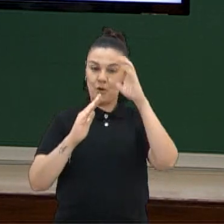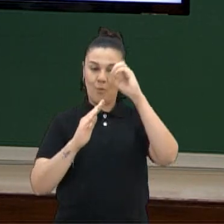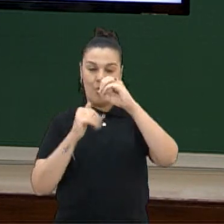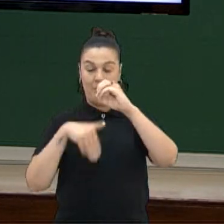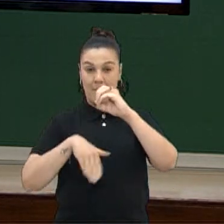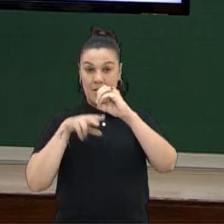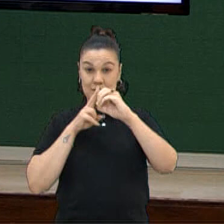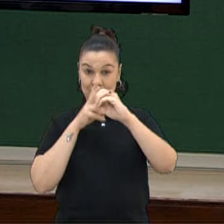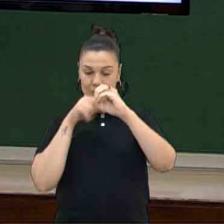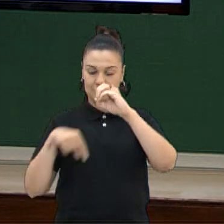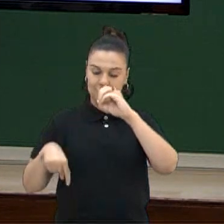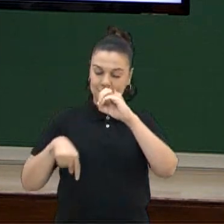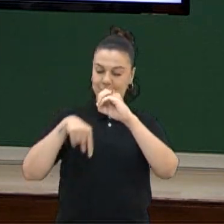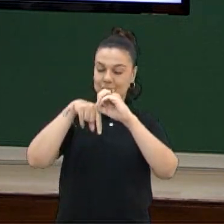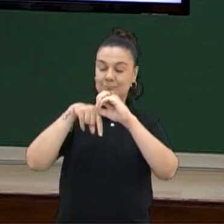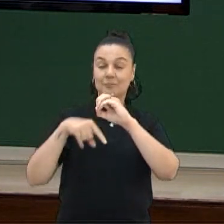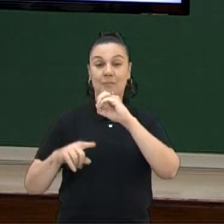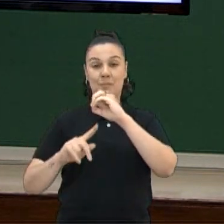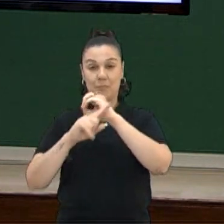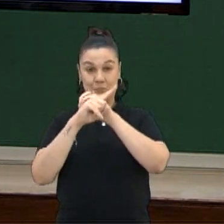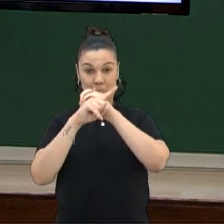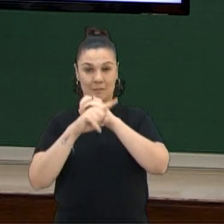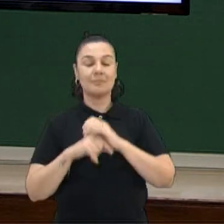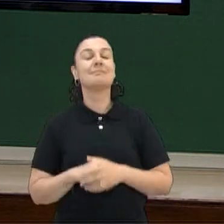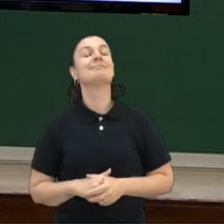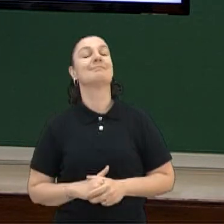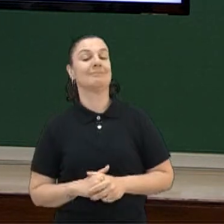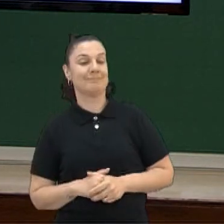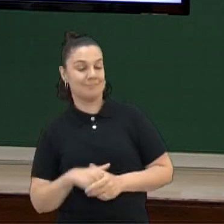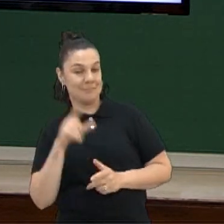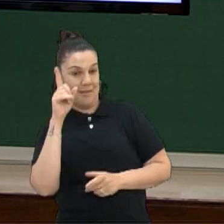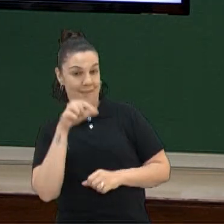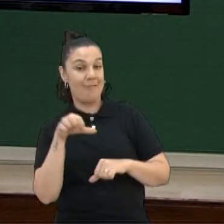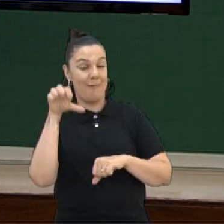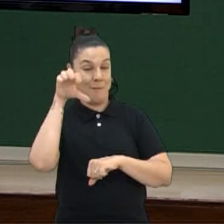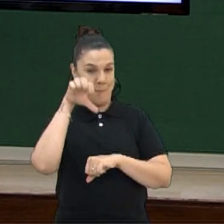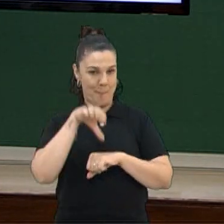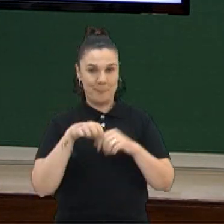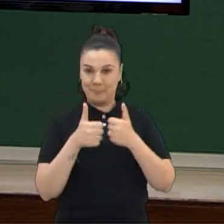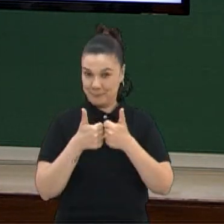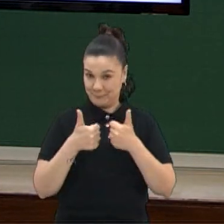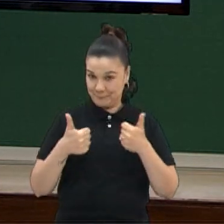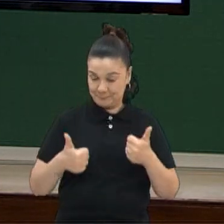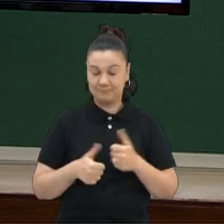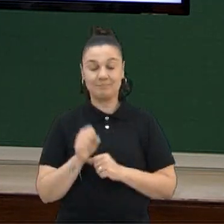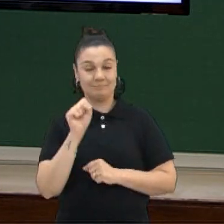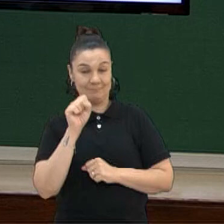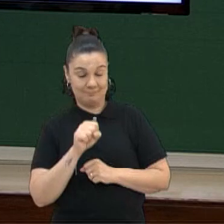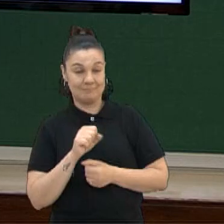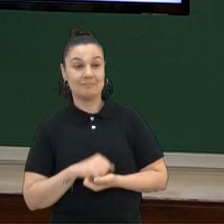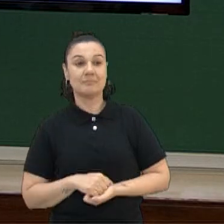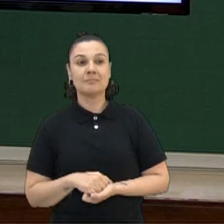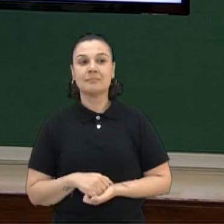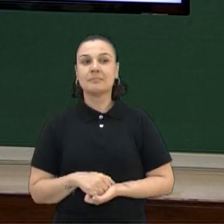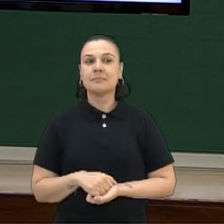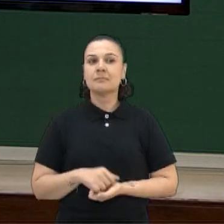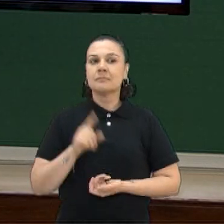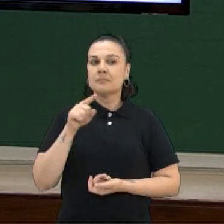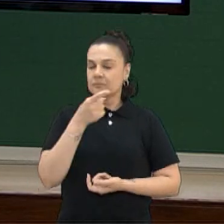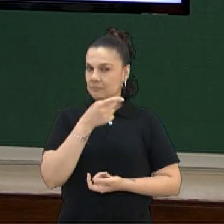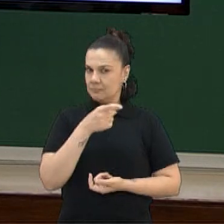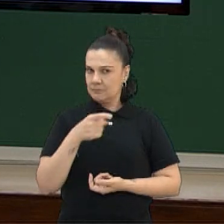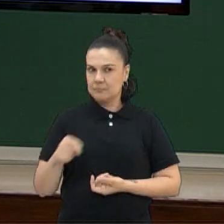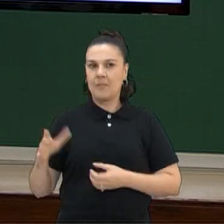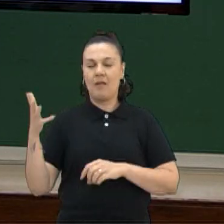é mais eletronegativo e por isso essa molécula é polar, tá? Então é verdadeiro também. E por